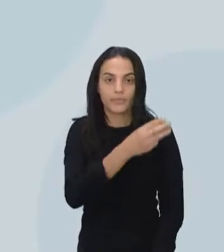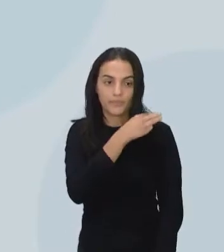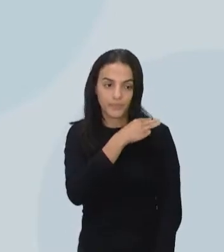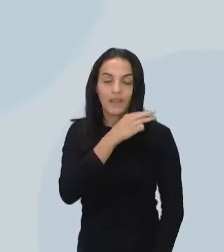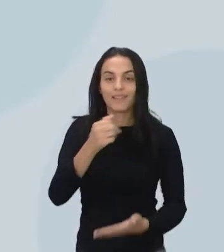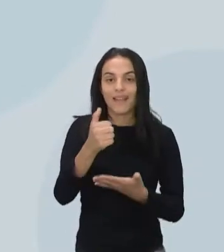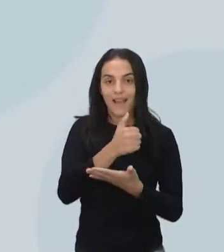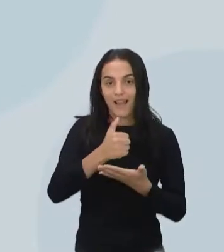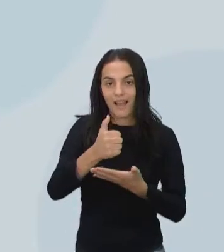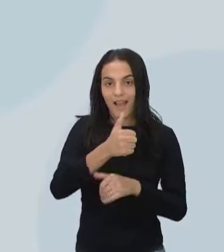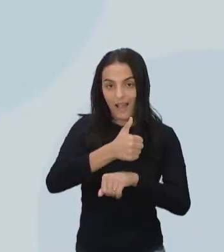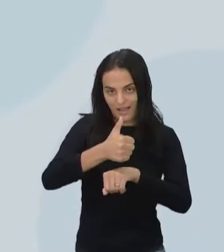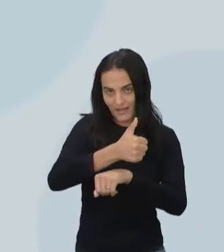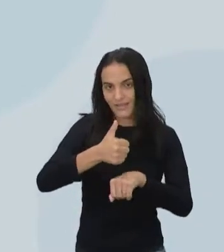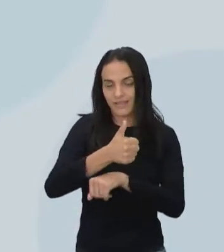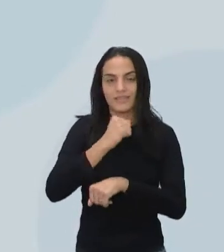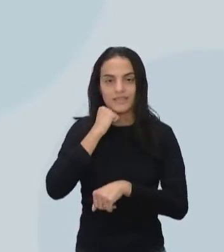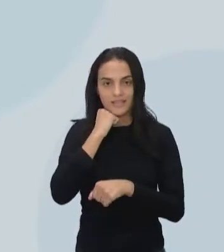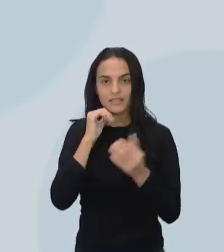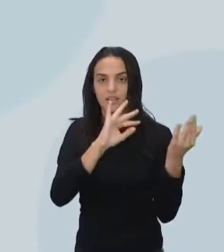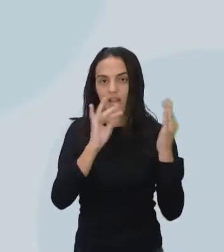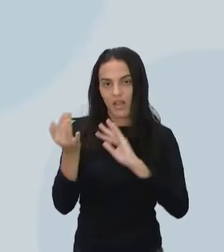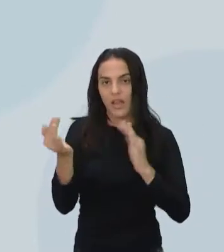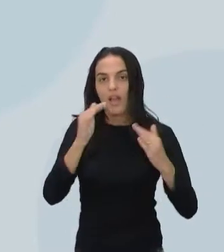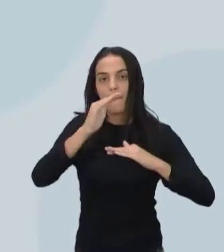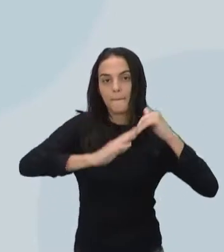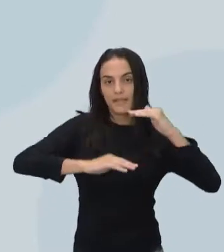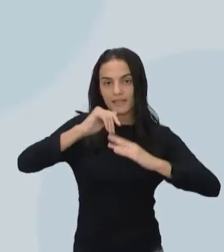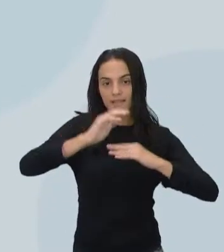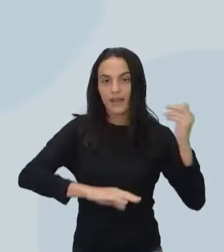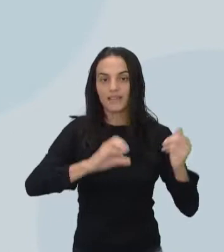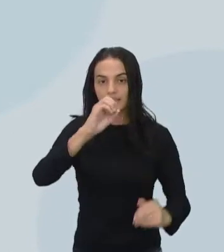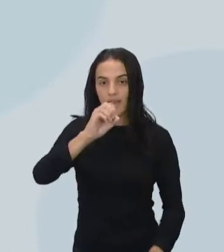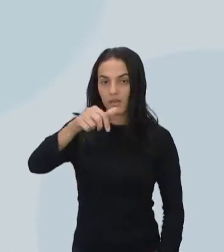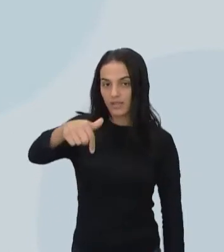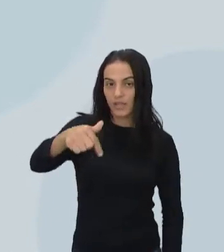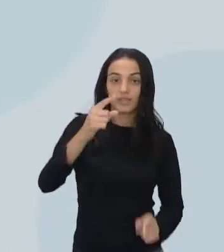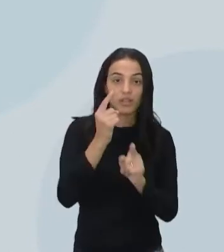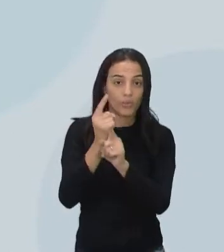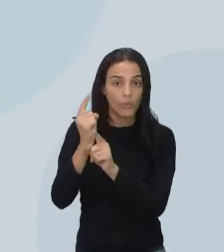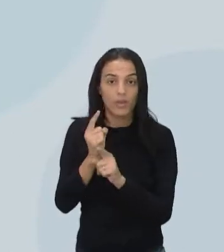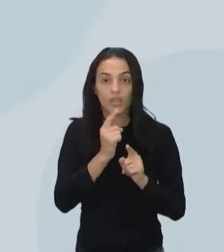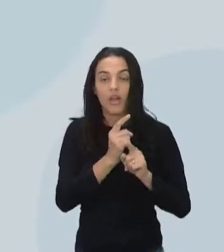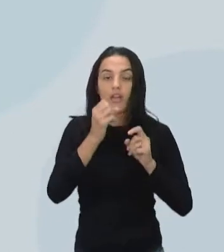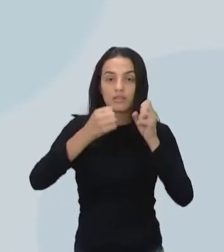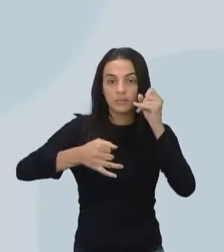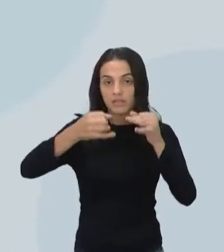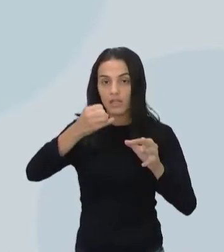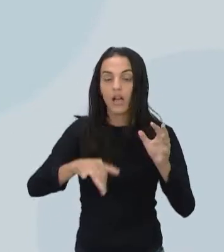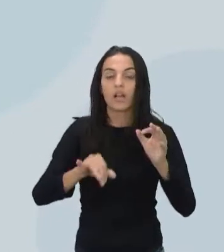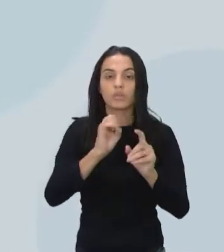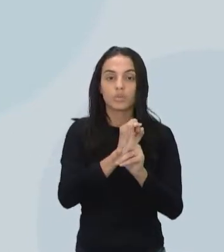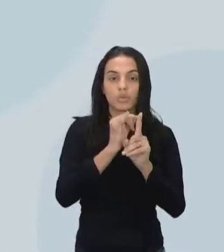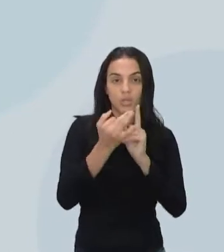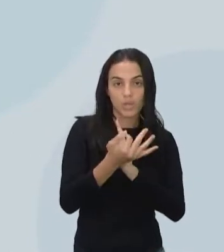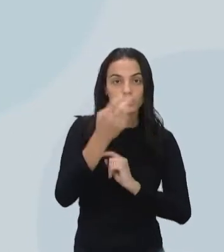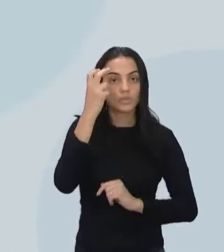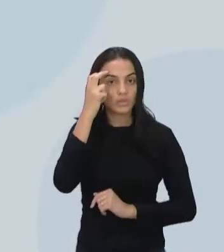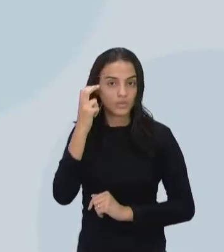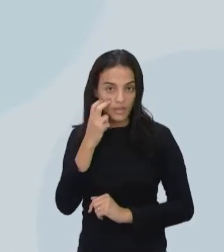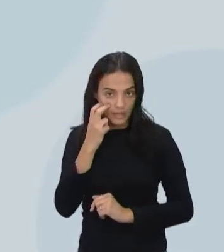área de ciência da natureza, a habilidade 07, que é identificar e explicar questões socioculturais e